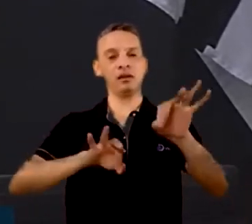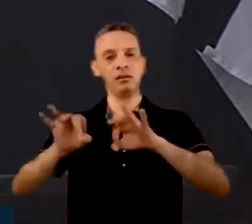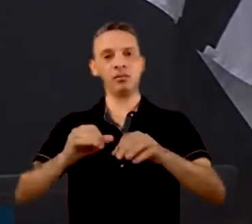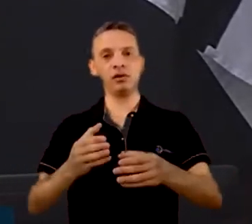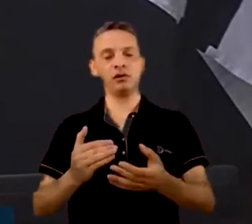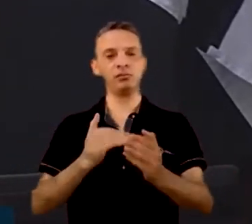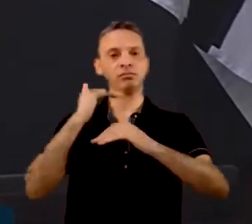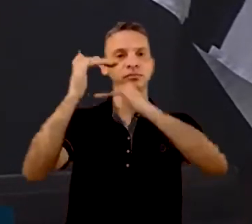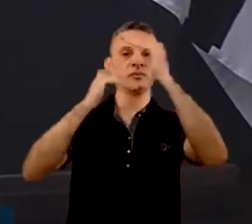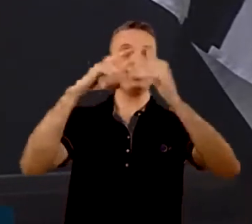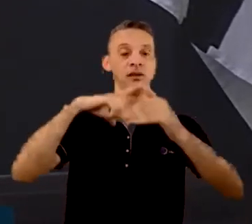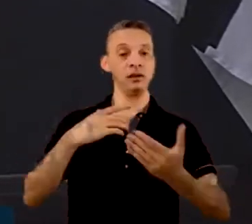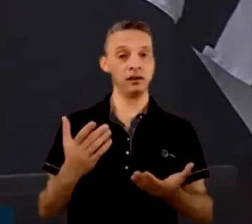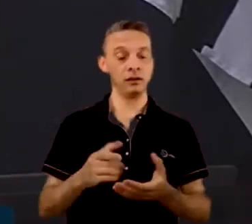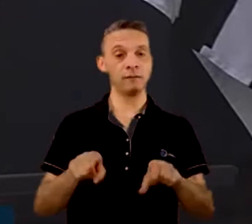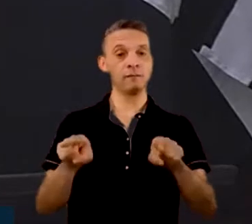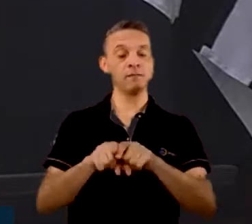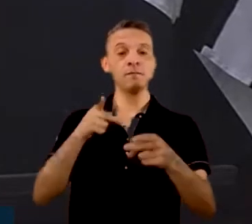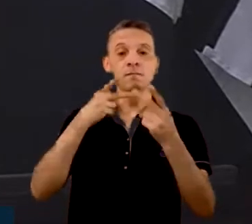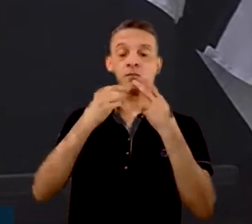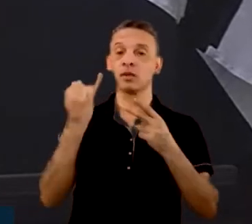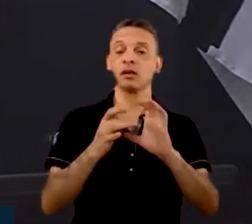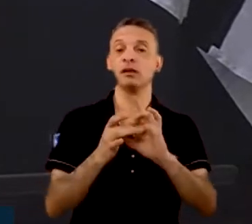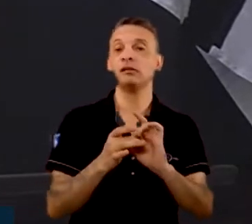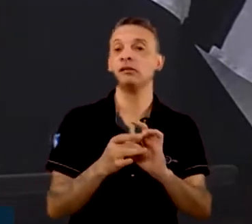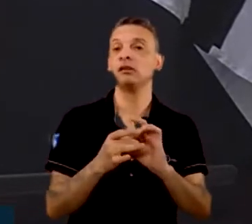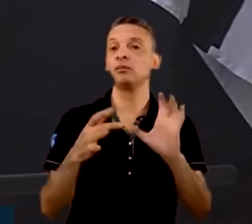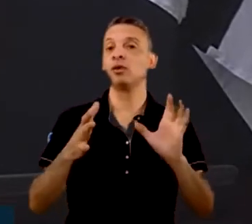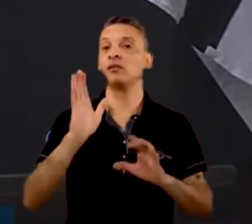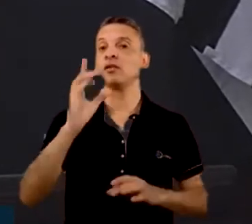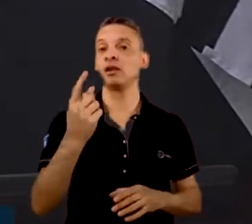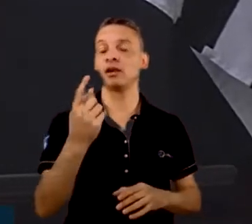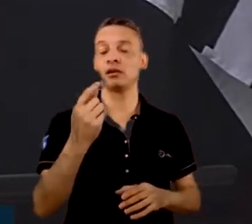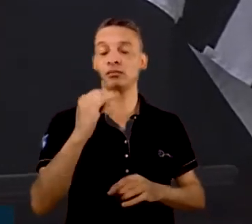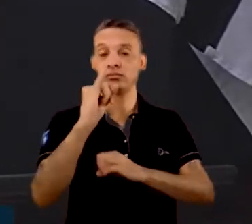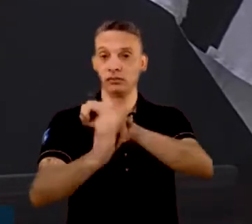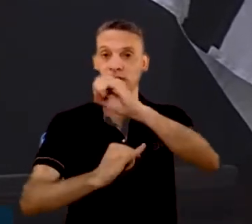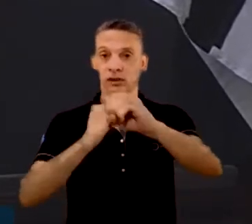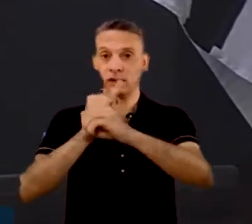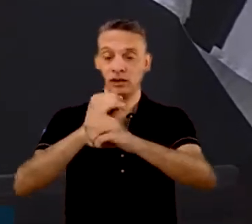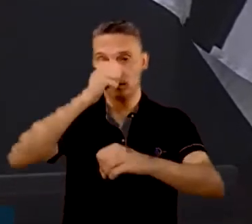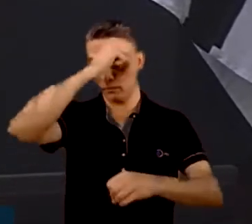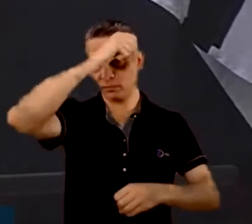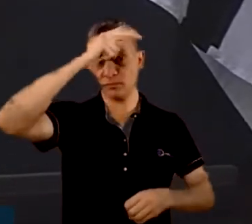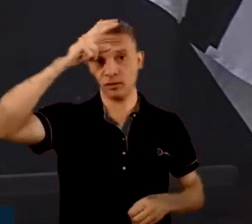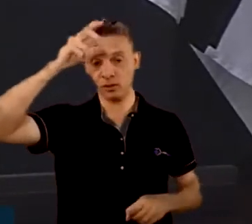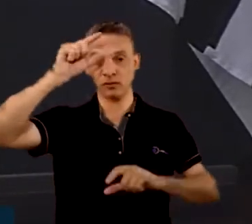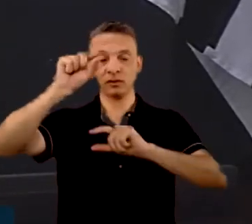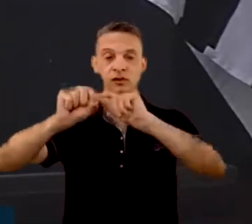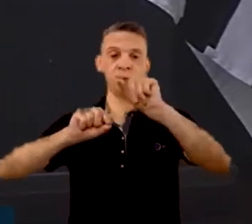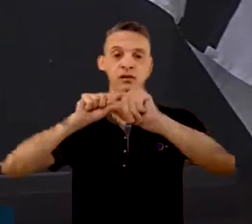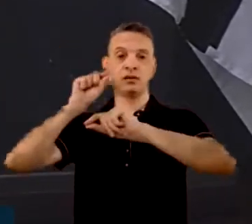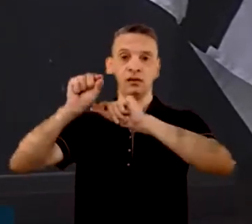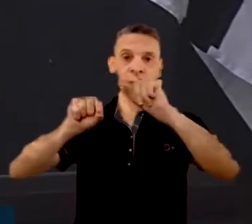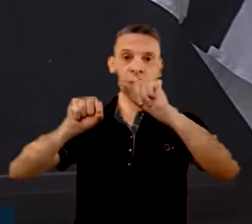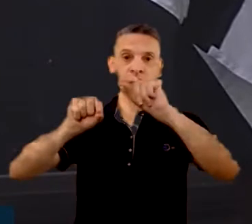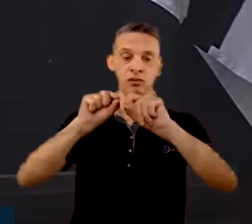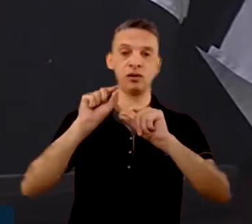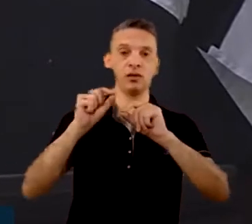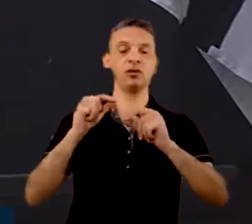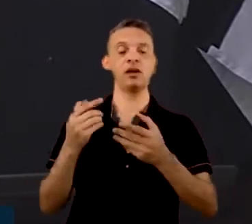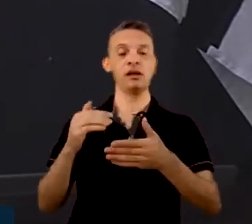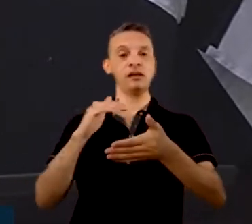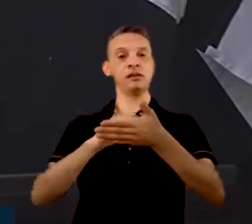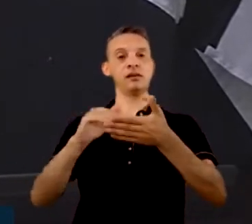isso. Também falar que está disponível já no site da Prefeitura Municipal de Bauru, lá na Secretaria Municipal de